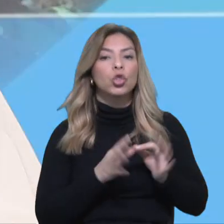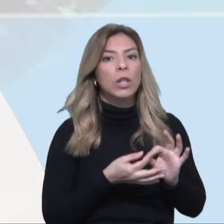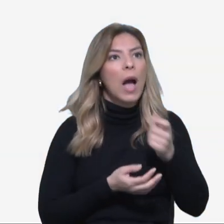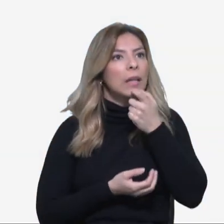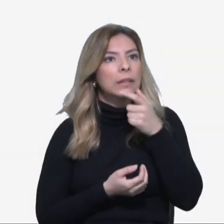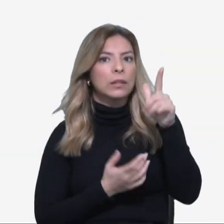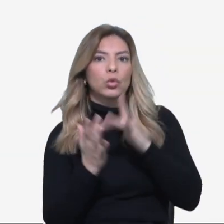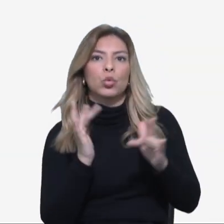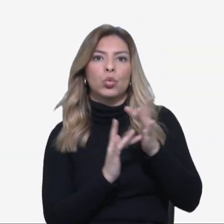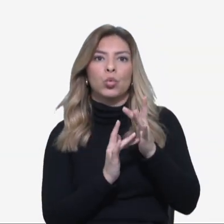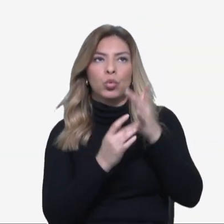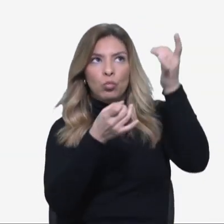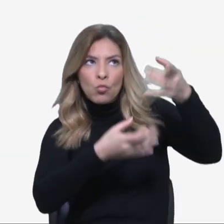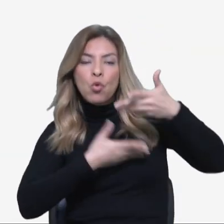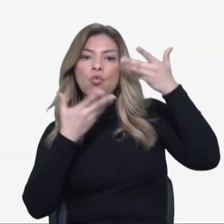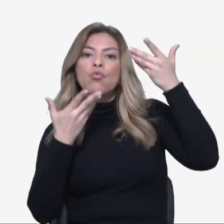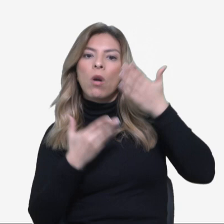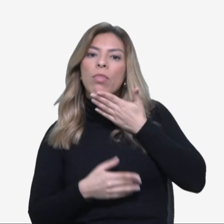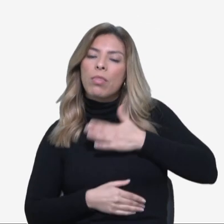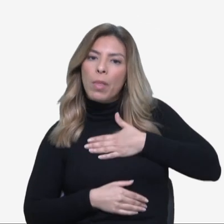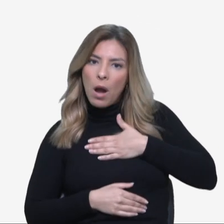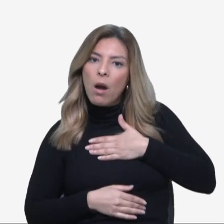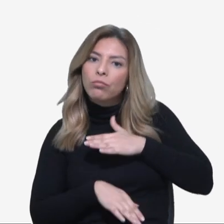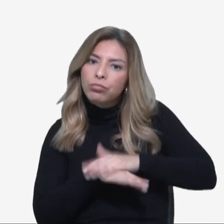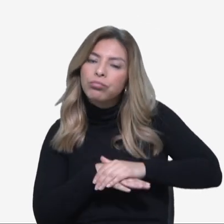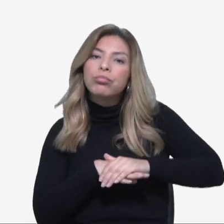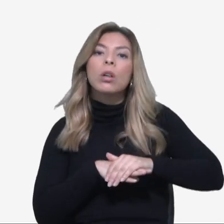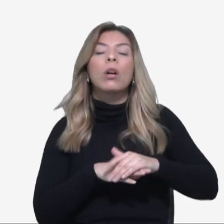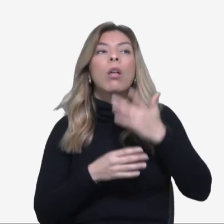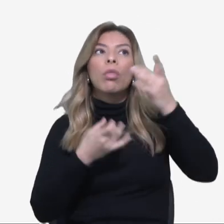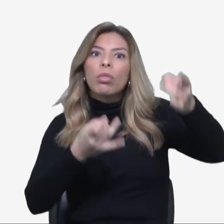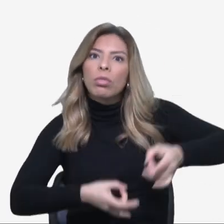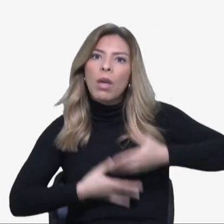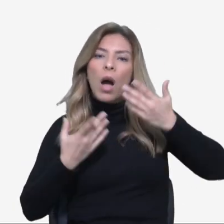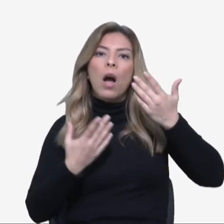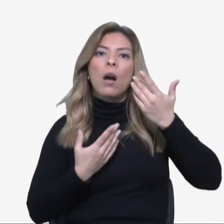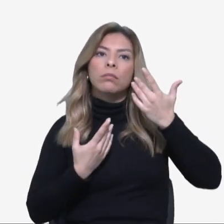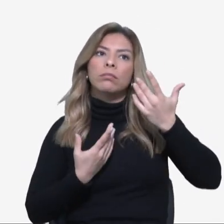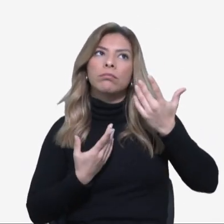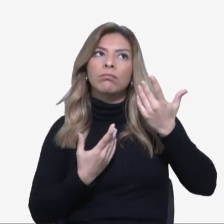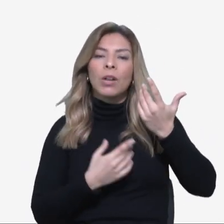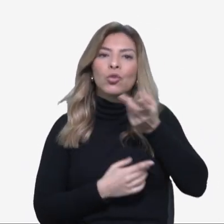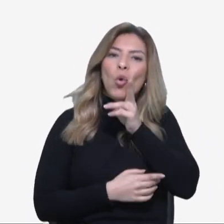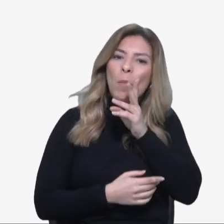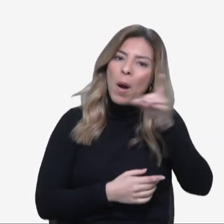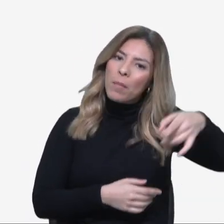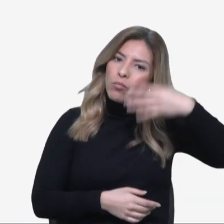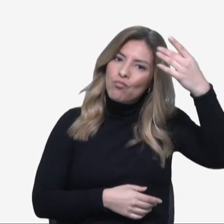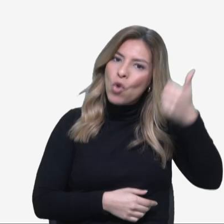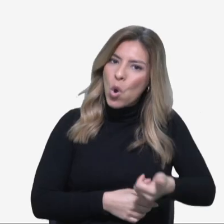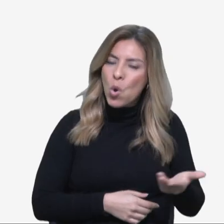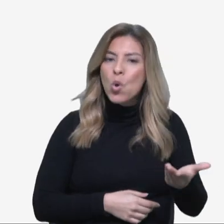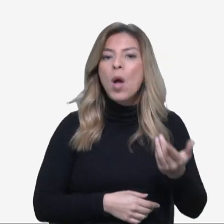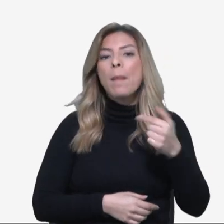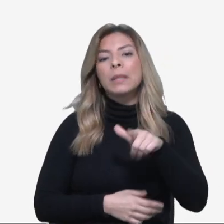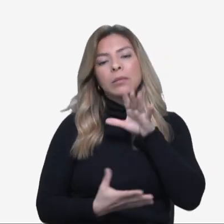Cristo nos redimiu, não é? E nos deu realmente a vitória pascal. E isto está bem saliente nesta